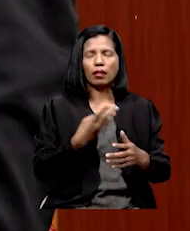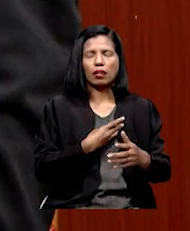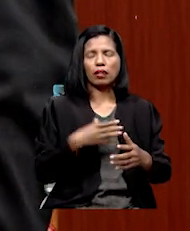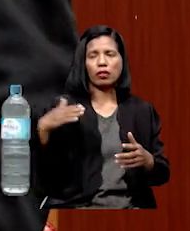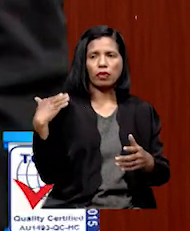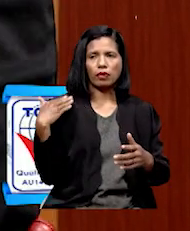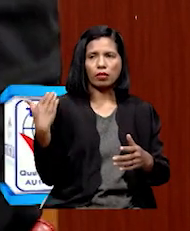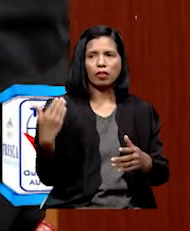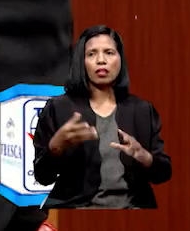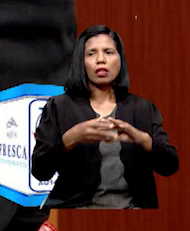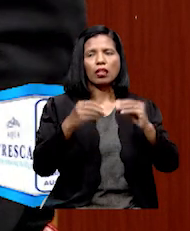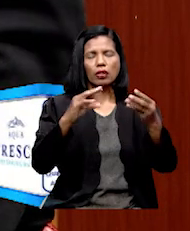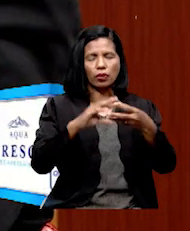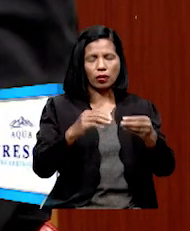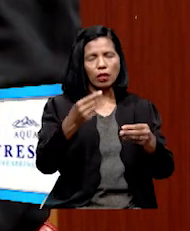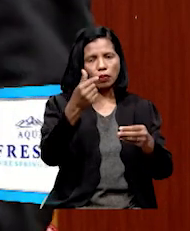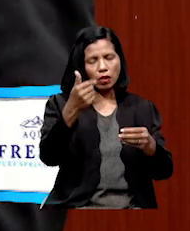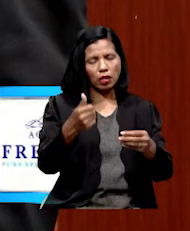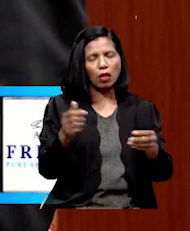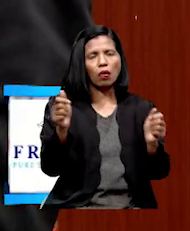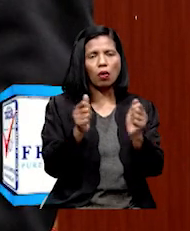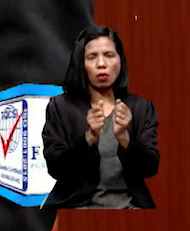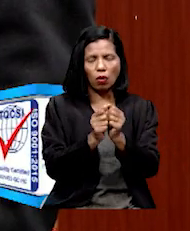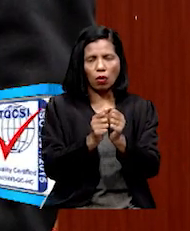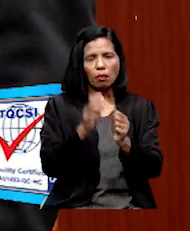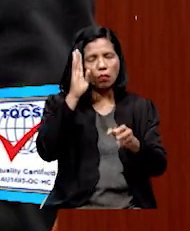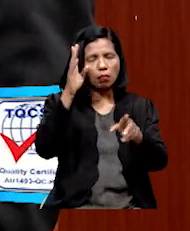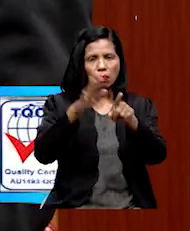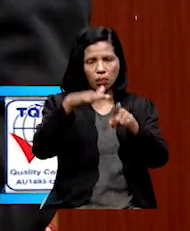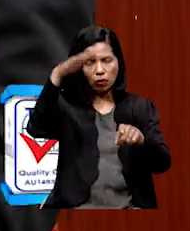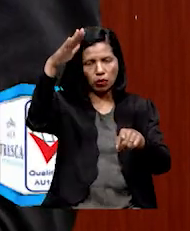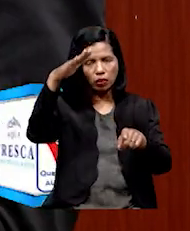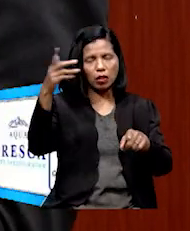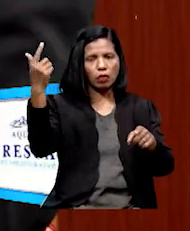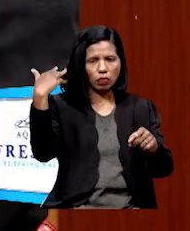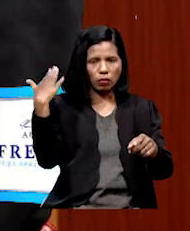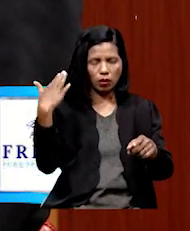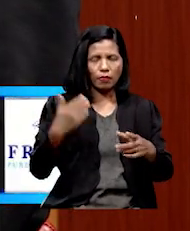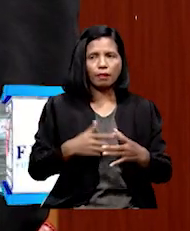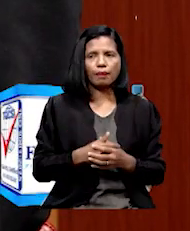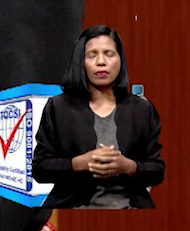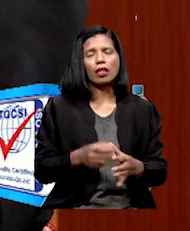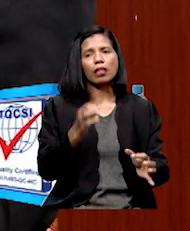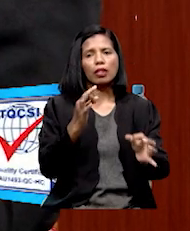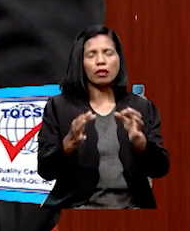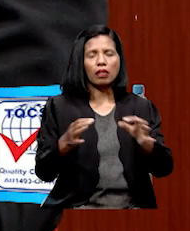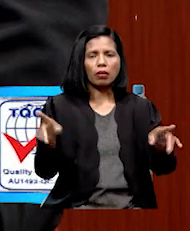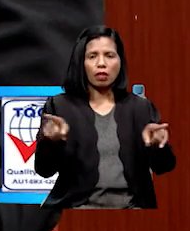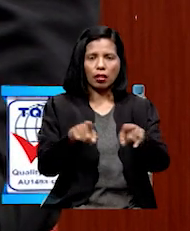ne historia ne uituan liu ho mambo cira ne be kela uluk mai mas se atu sai presidente